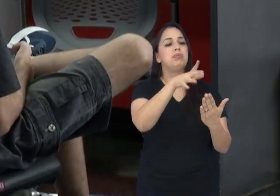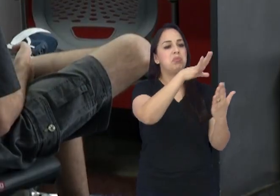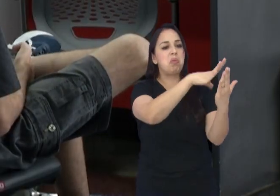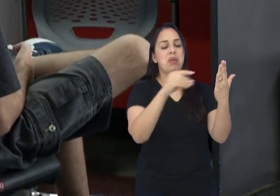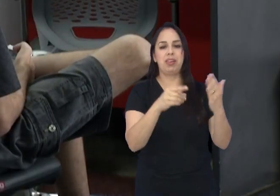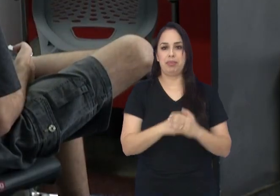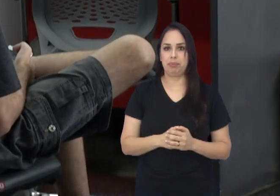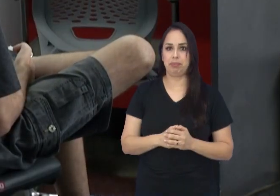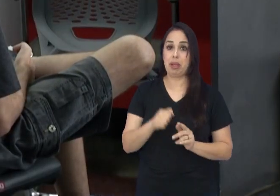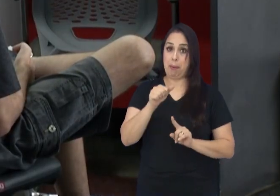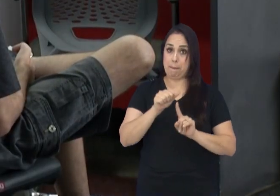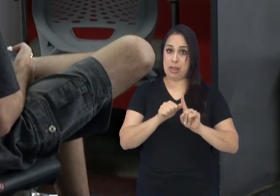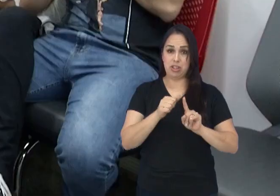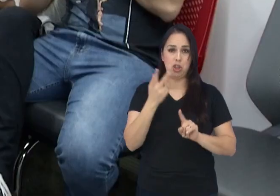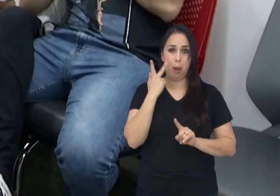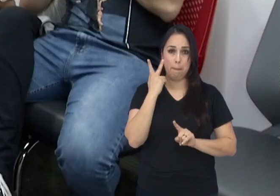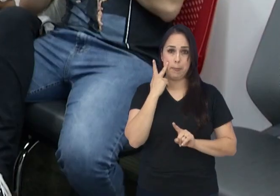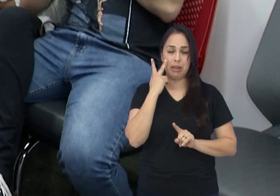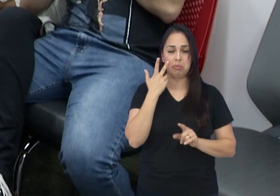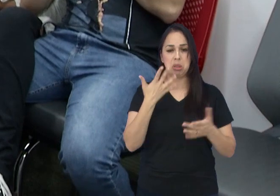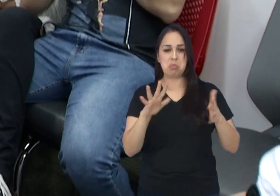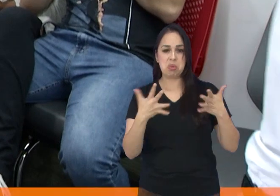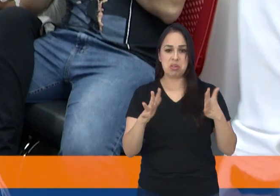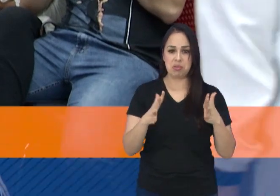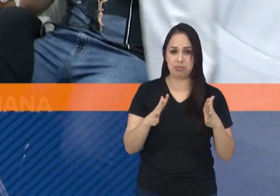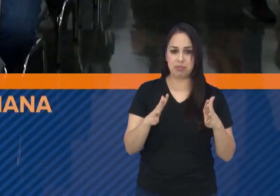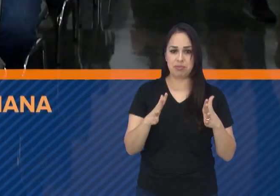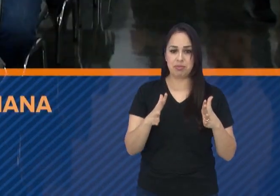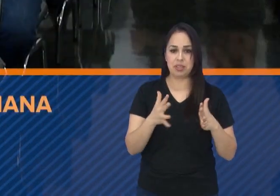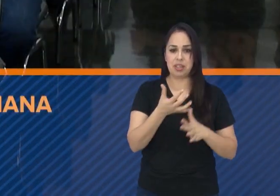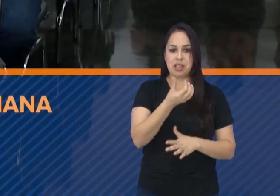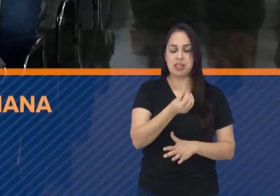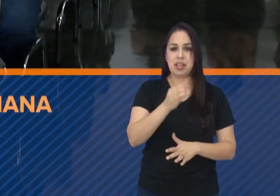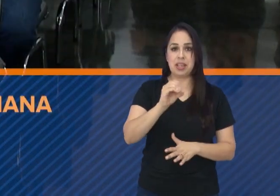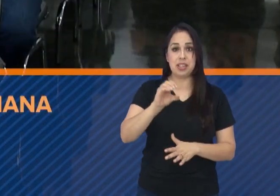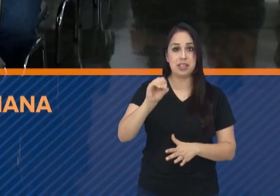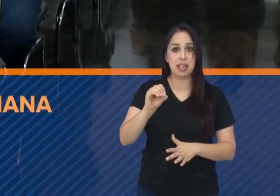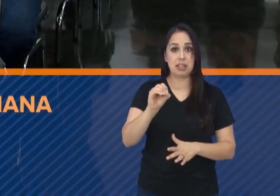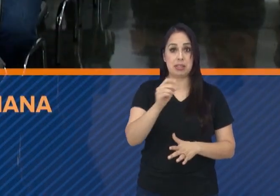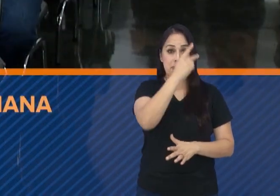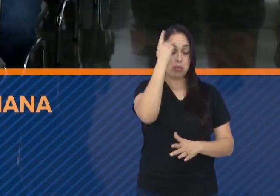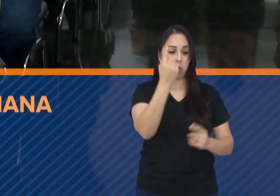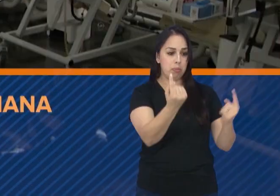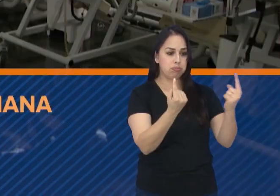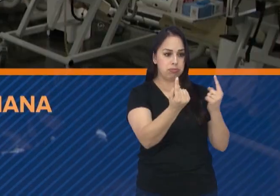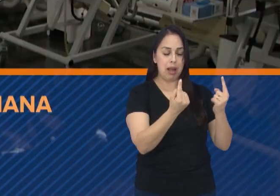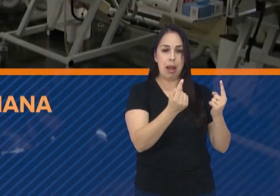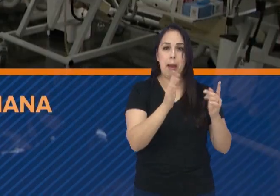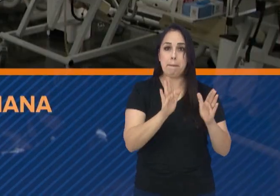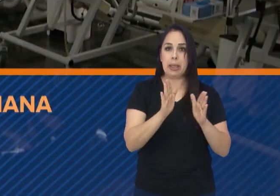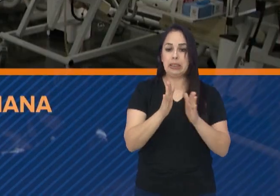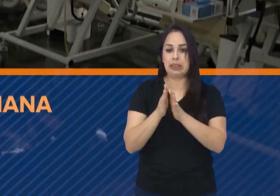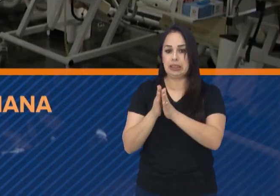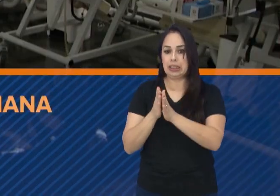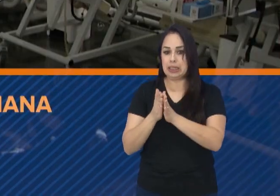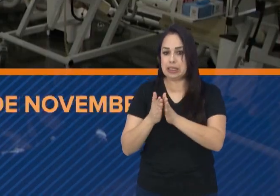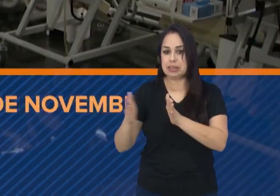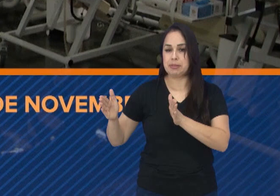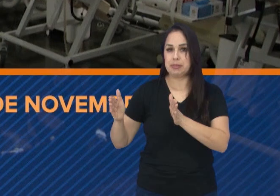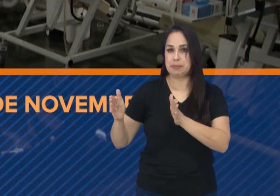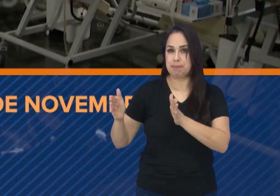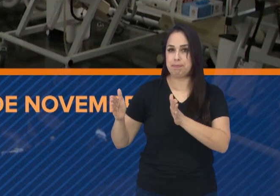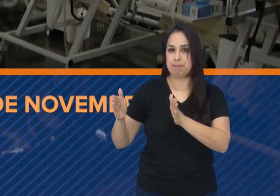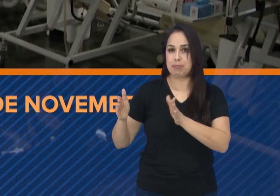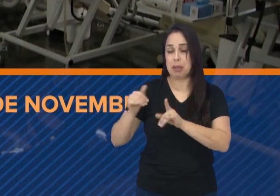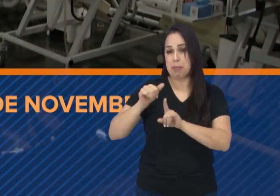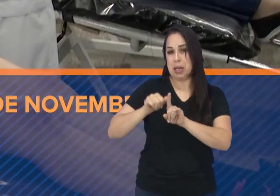meses normais, o banco de sangue chega a receber, em média, 600 doadores por semana. Mas durante a semana do dia 25